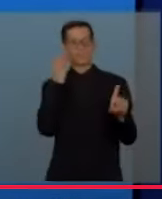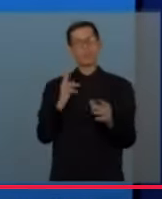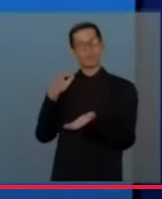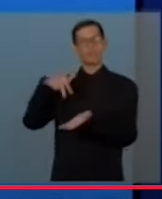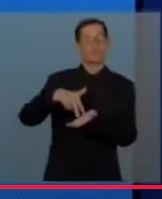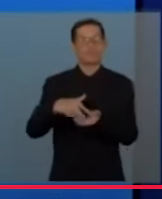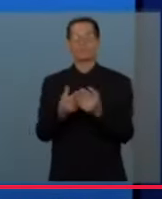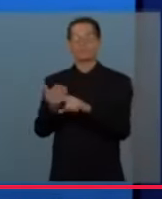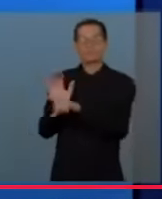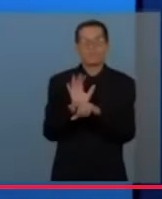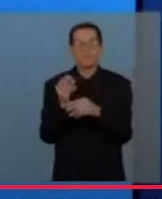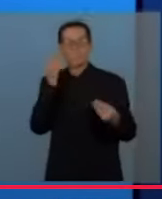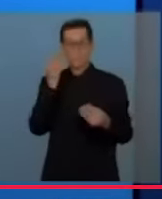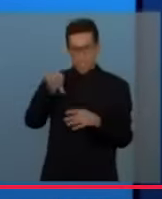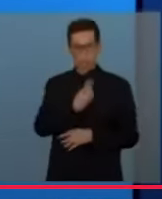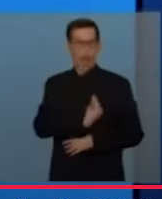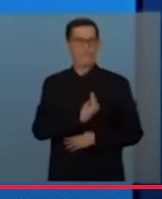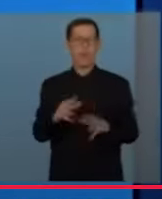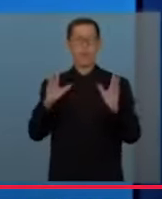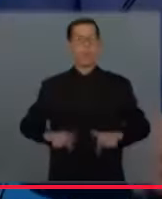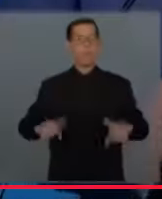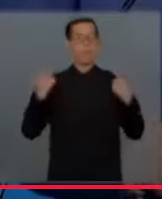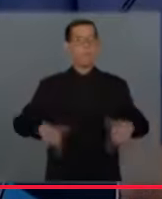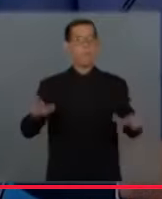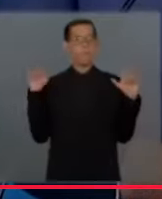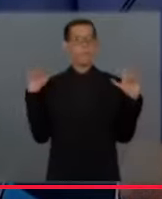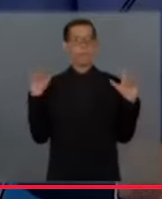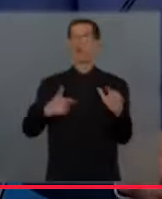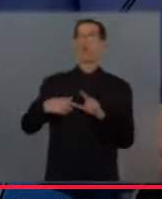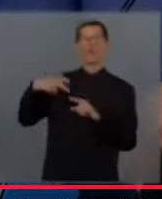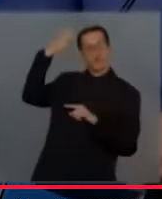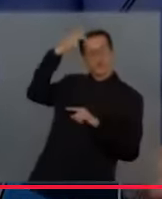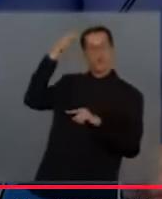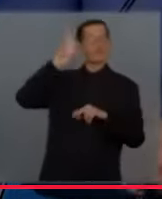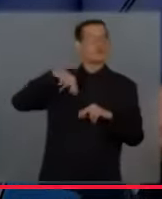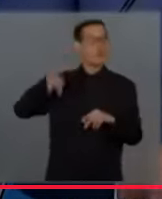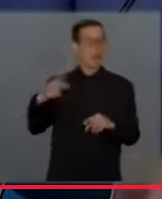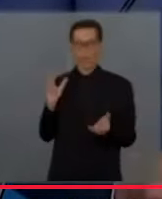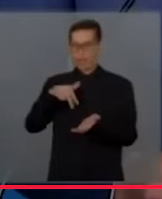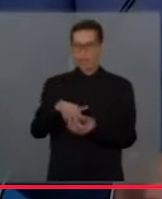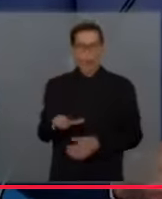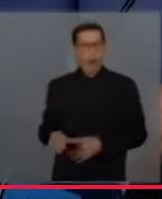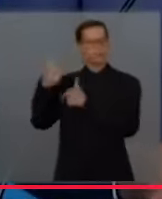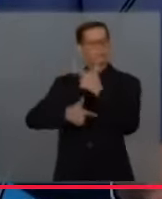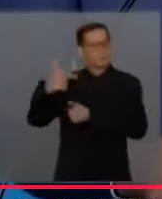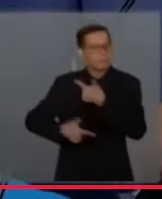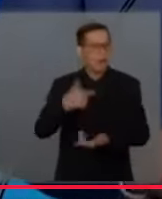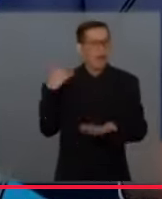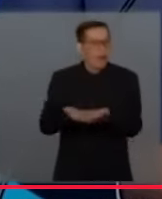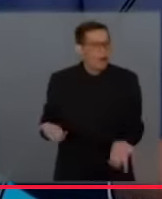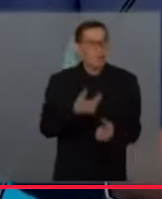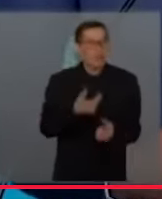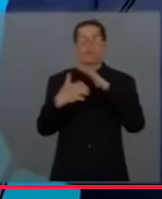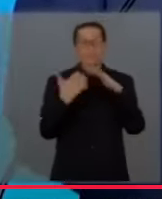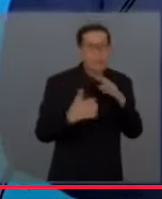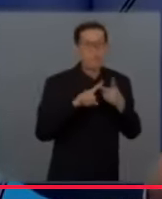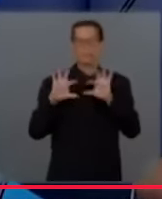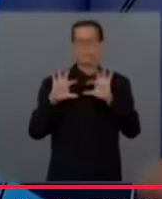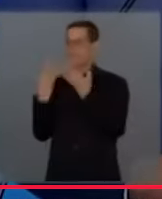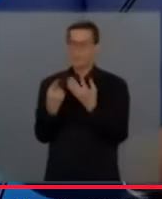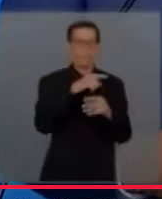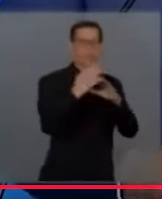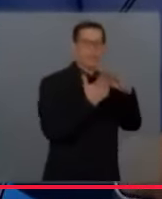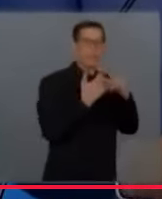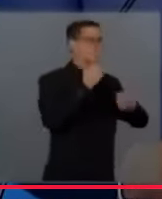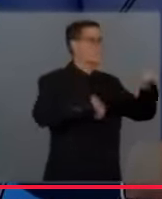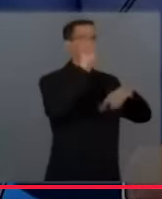de atuar a minha vida é limpa eu nunca tive indiciamento nunca tive uma condenação trabalho desde cedo desde pequeno tenho a minha empresa a minha família sucesso na minha empresa